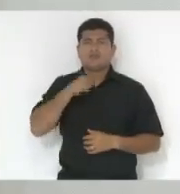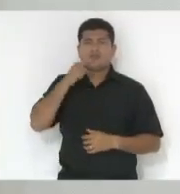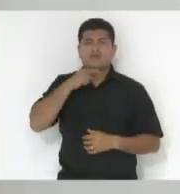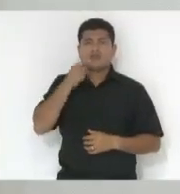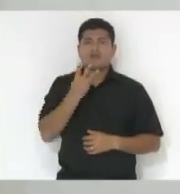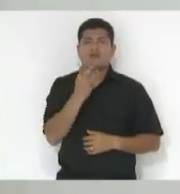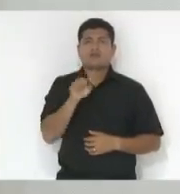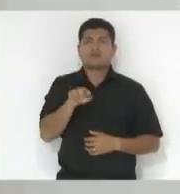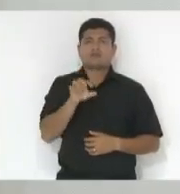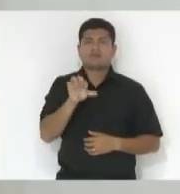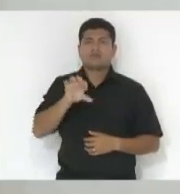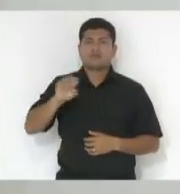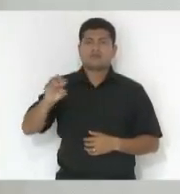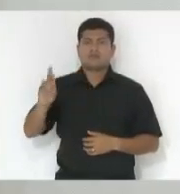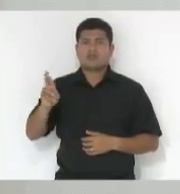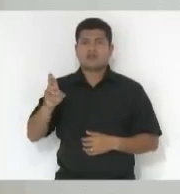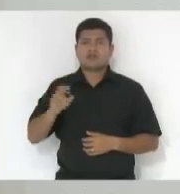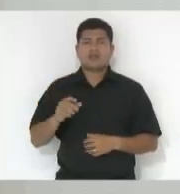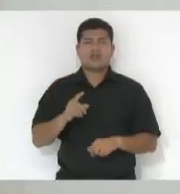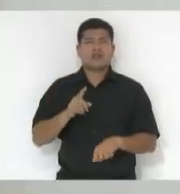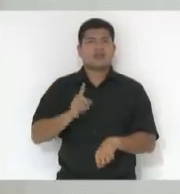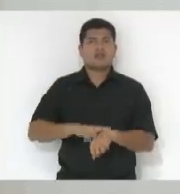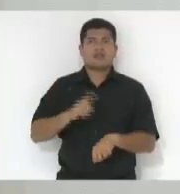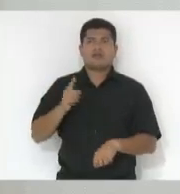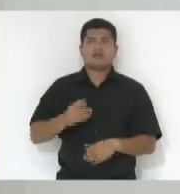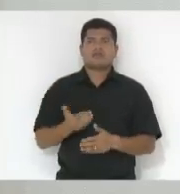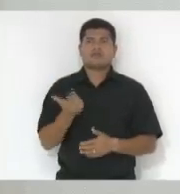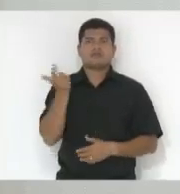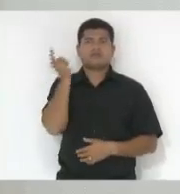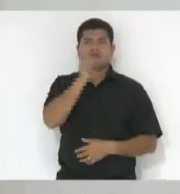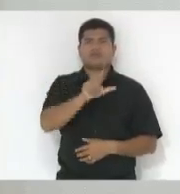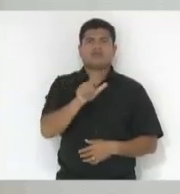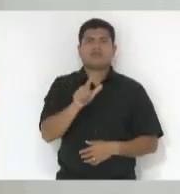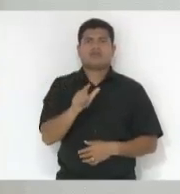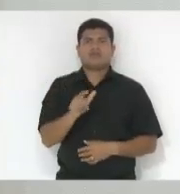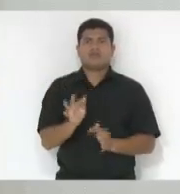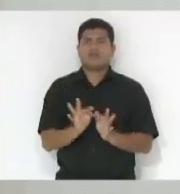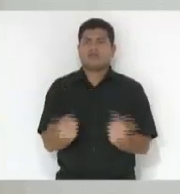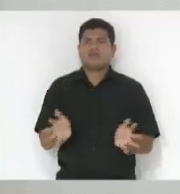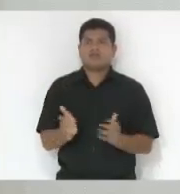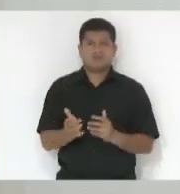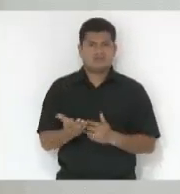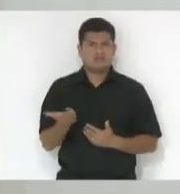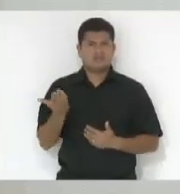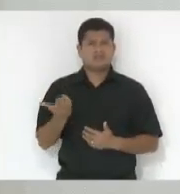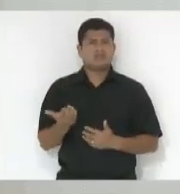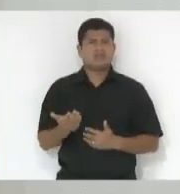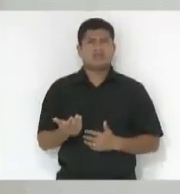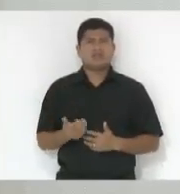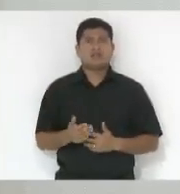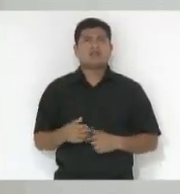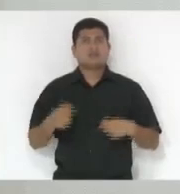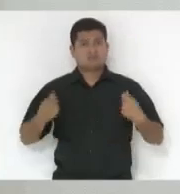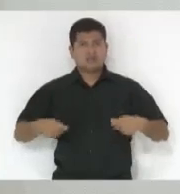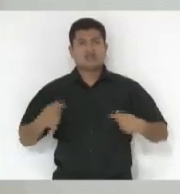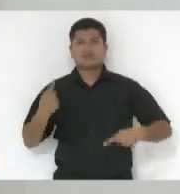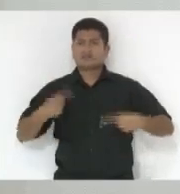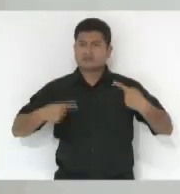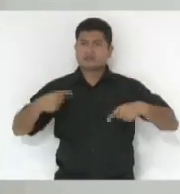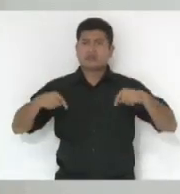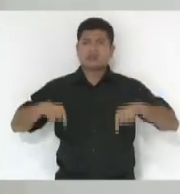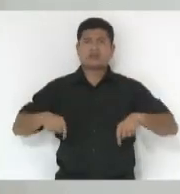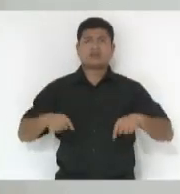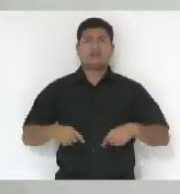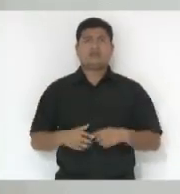E aqui, de forma automática, simplesmente esse salário é aumentado. Essa Assembleia tem que discutir isso.